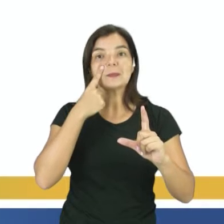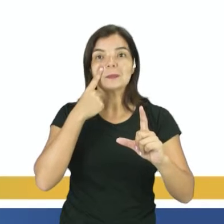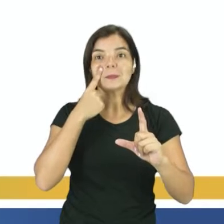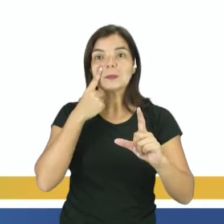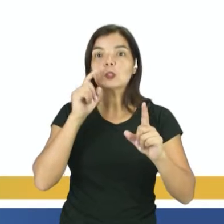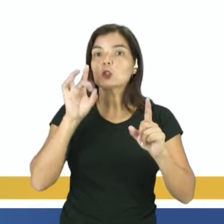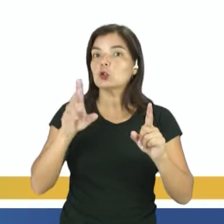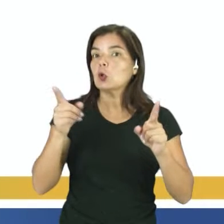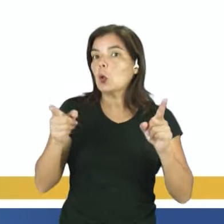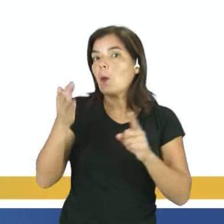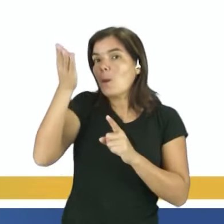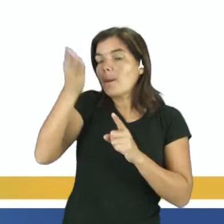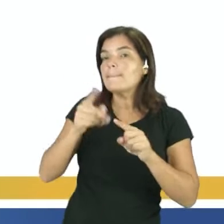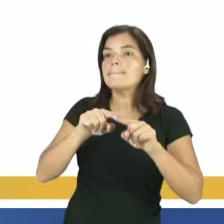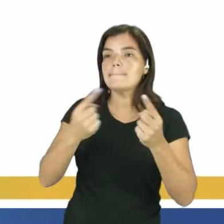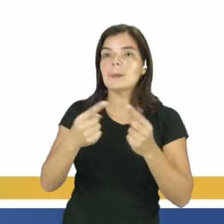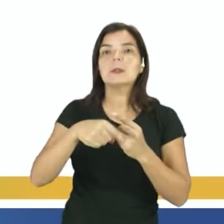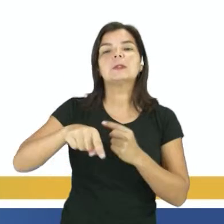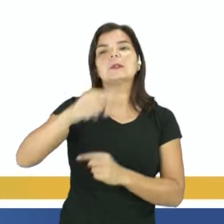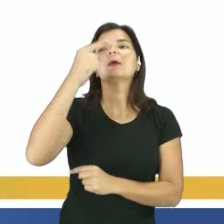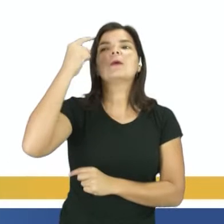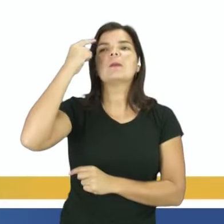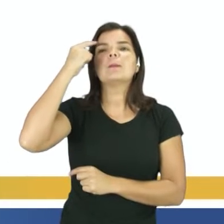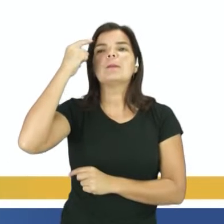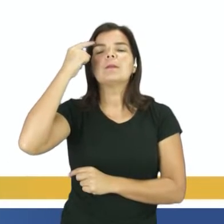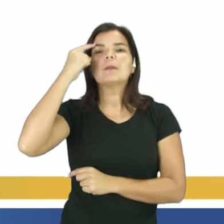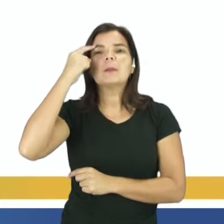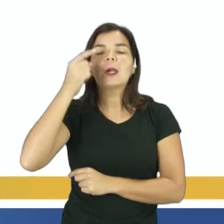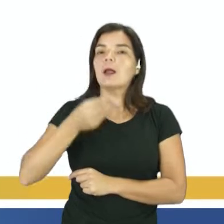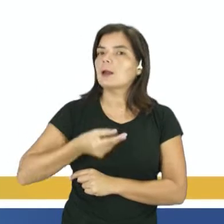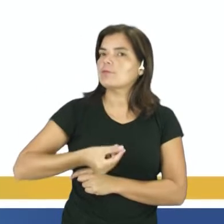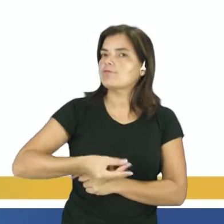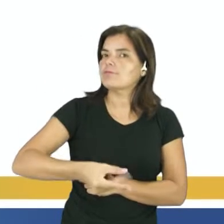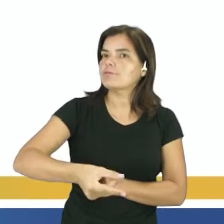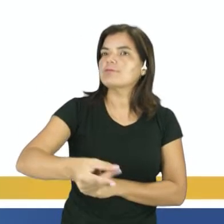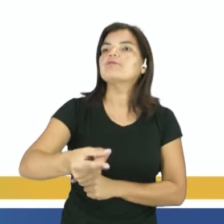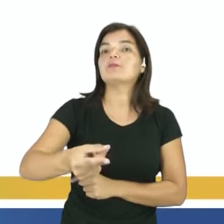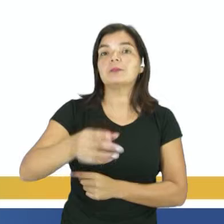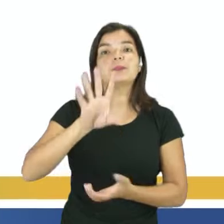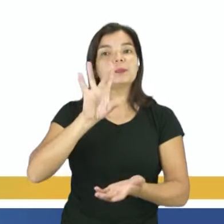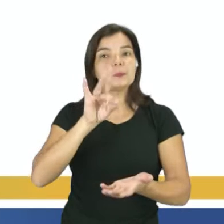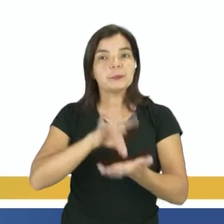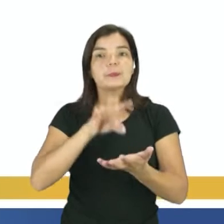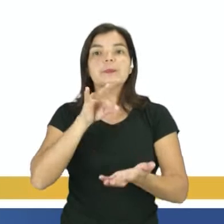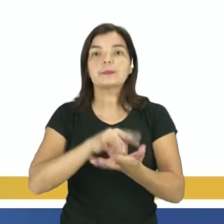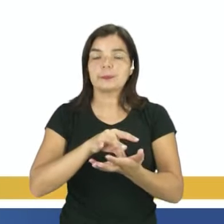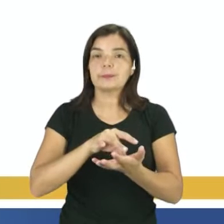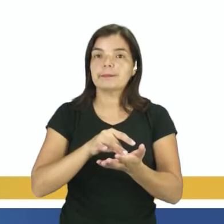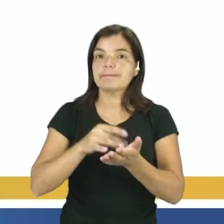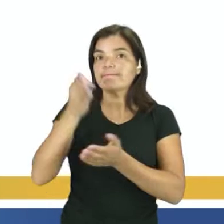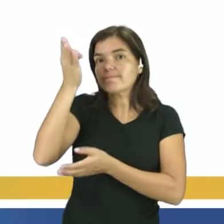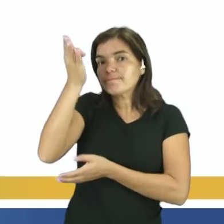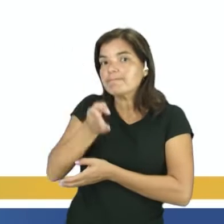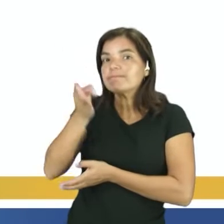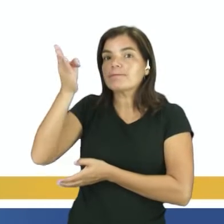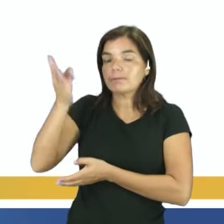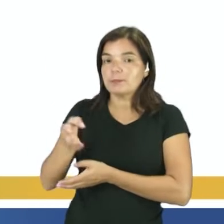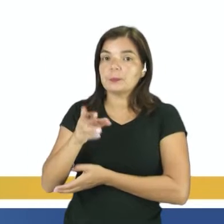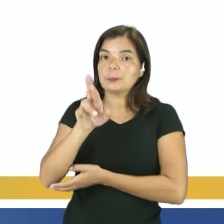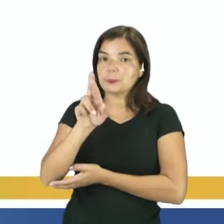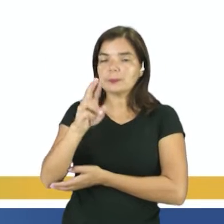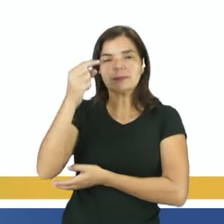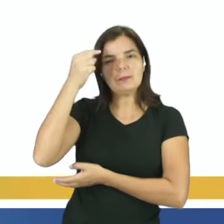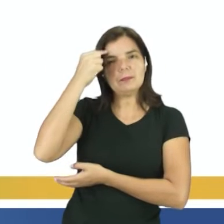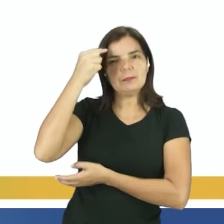de reta, mas você tem que imaginar a reta, ela é infinita, né? Ela realmente, nessa direção que está a reta R, você